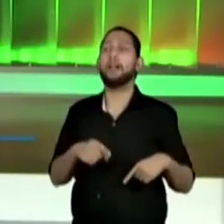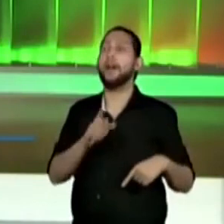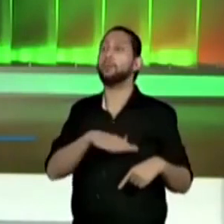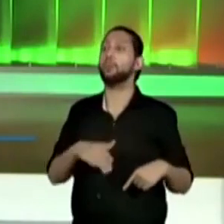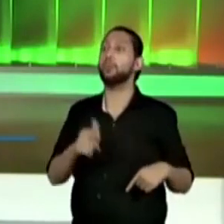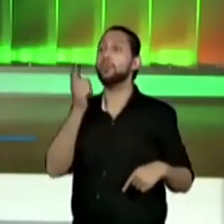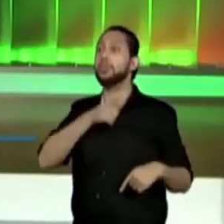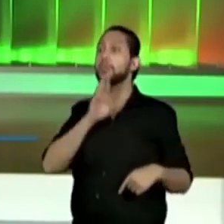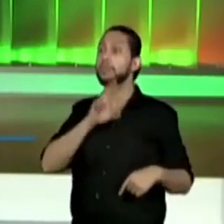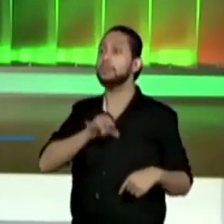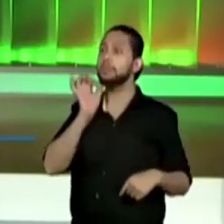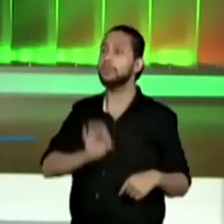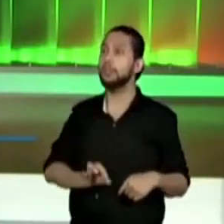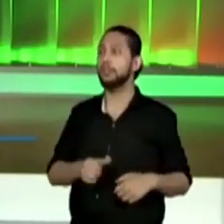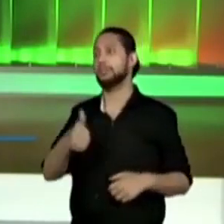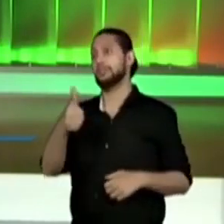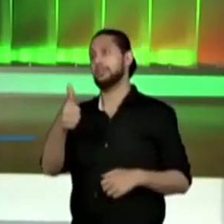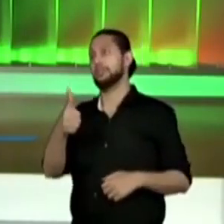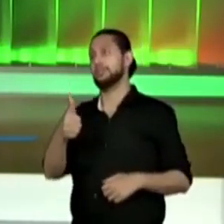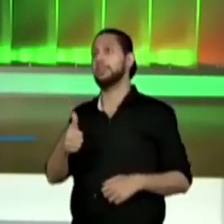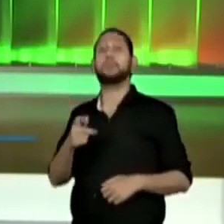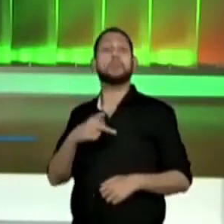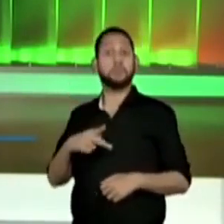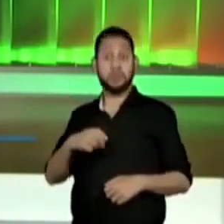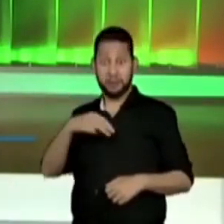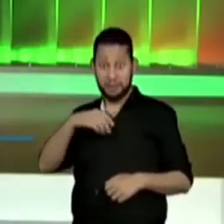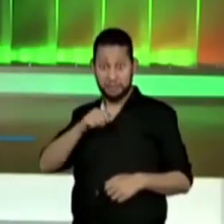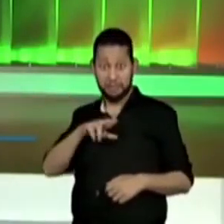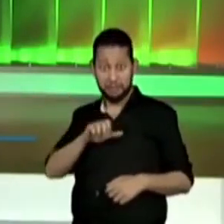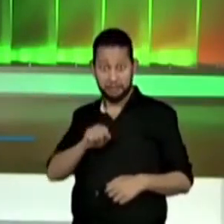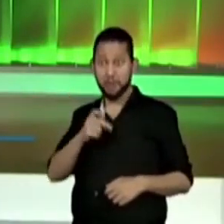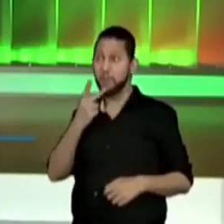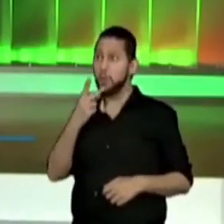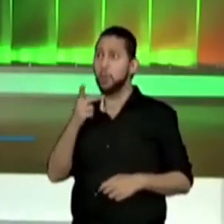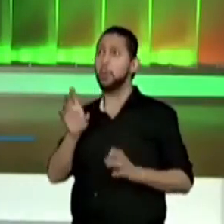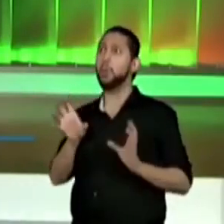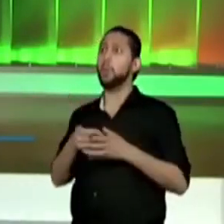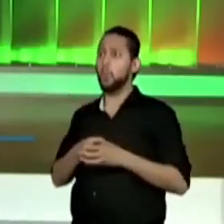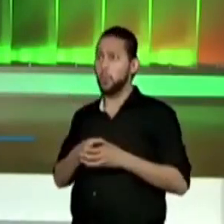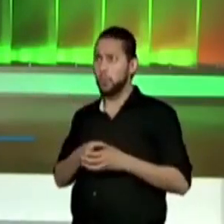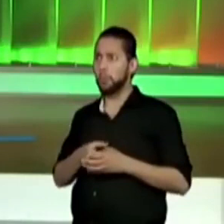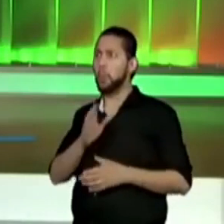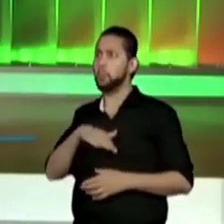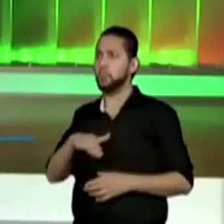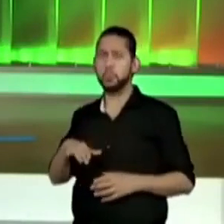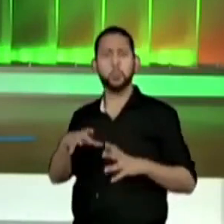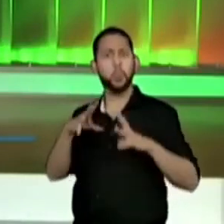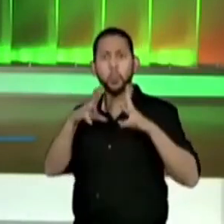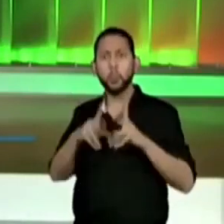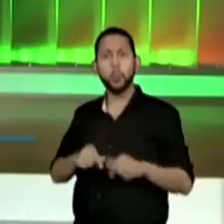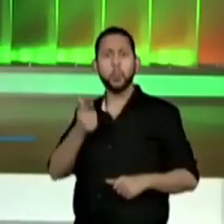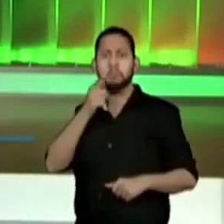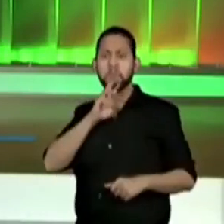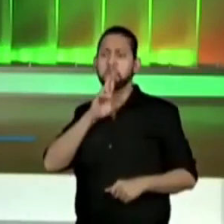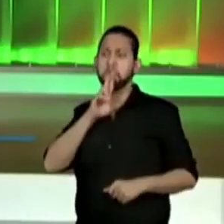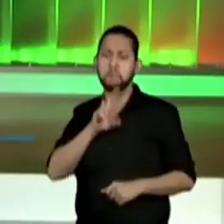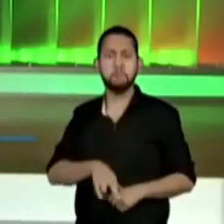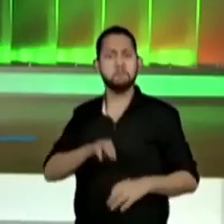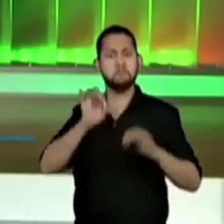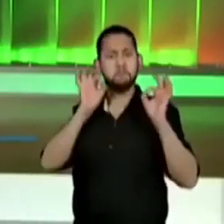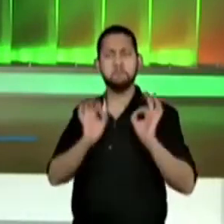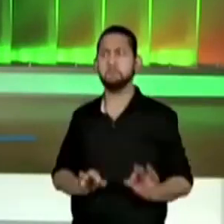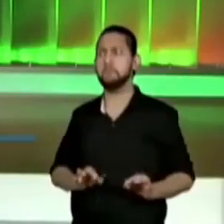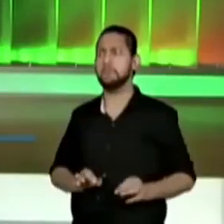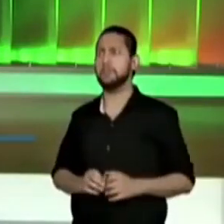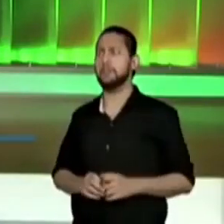sendo professora Nara disse que os alunos Ana Júlia Igor Enzo acertaram que